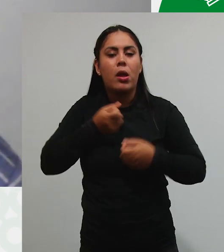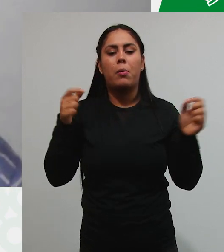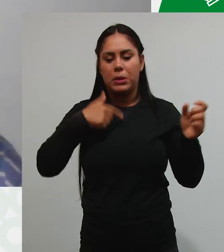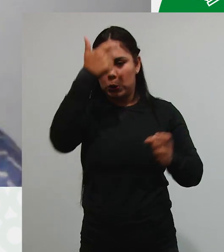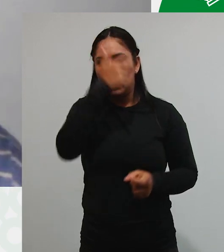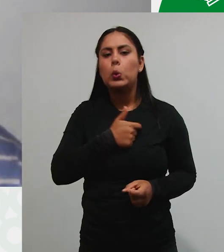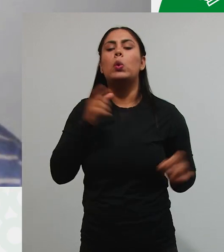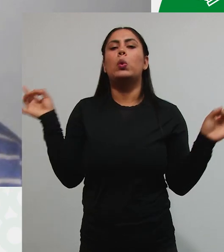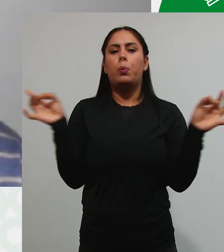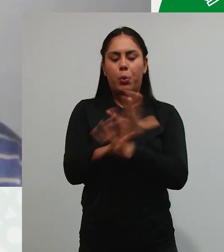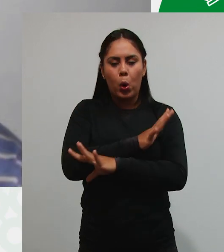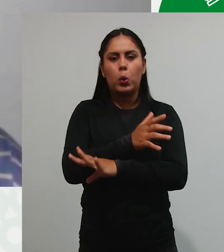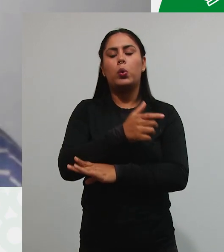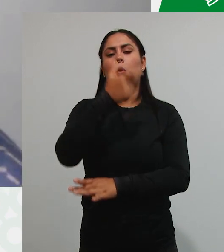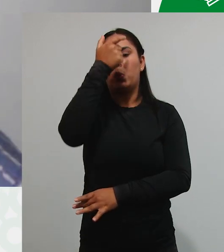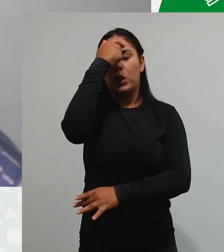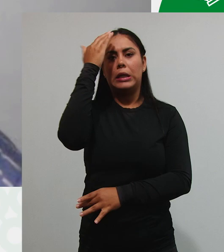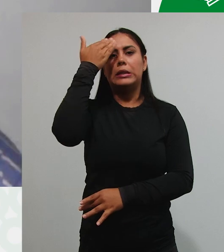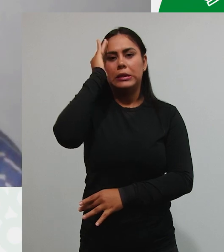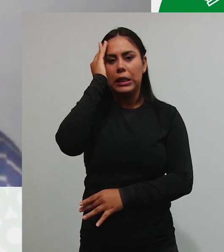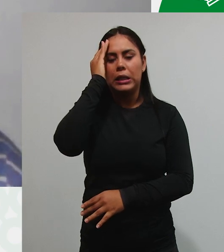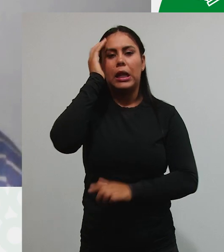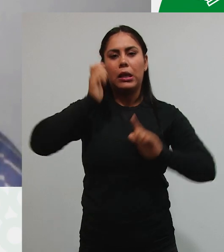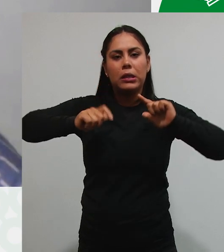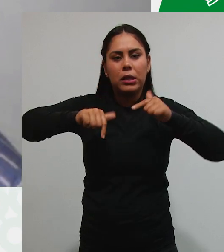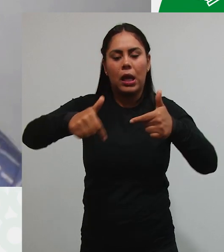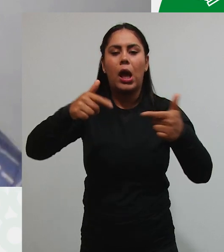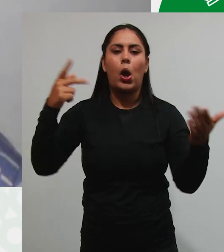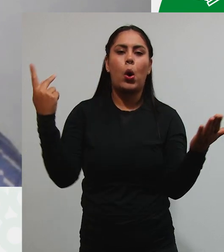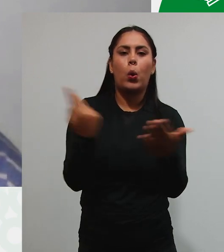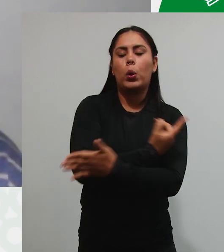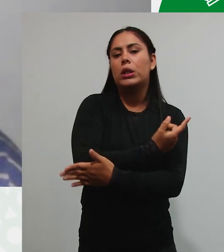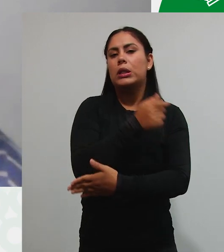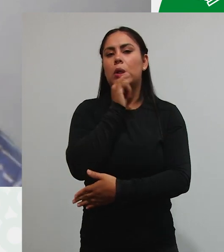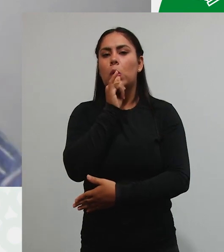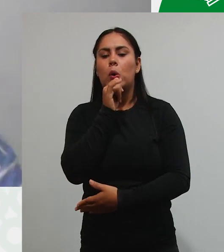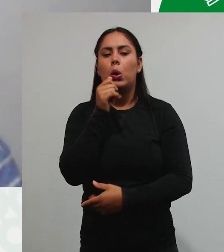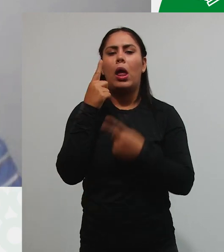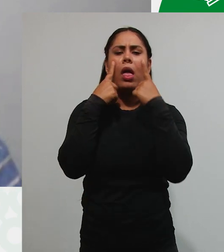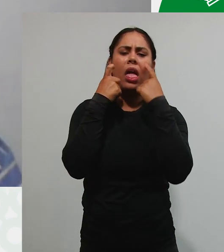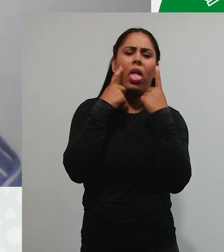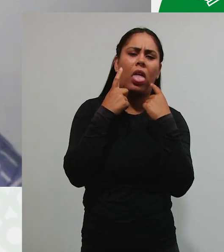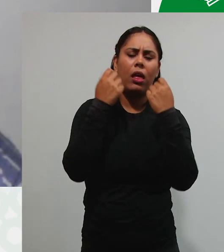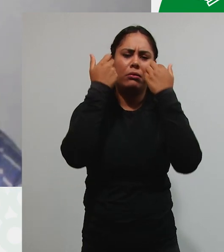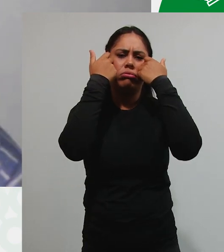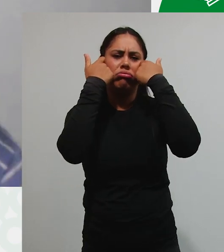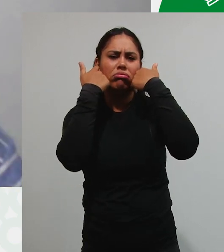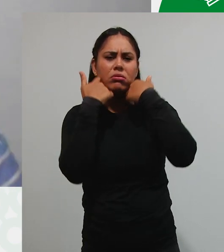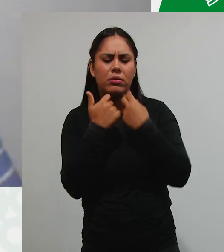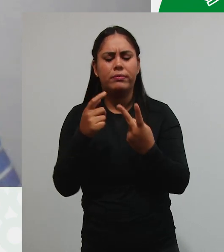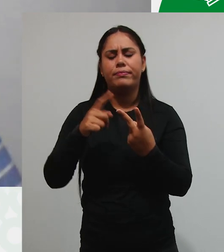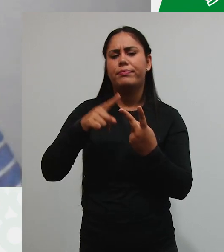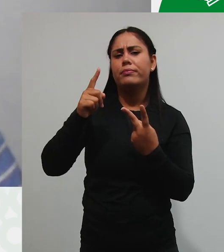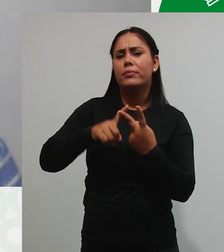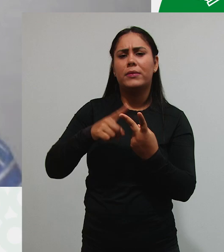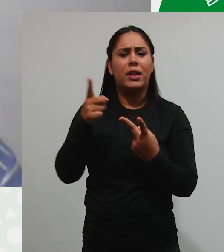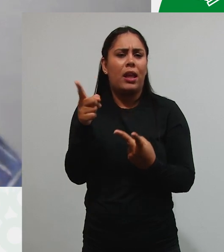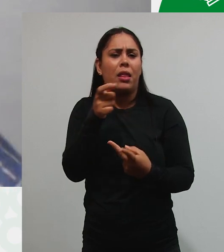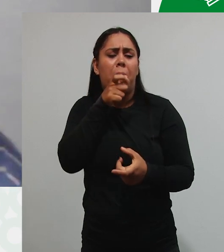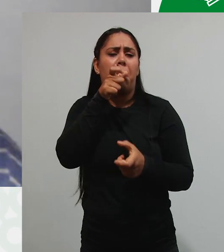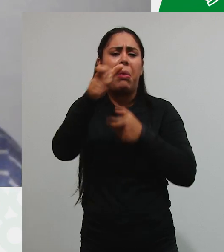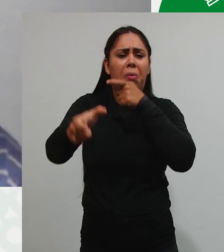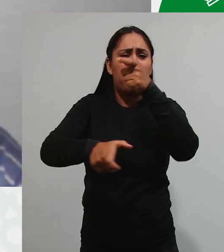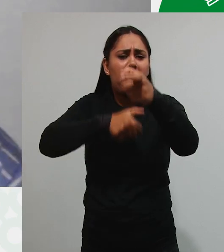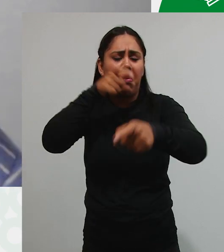momento. Eu tenho que estar pronto para entender essas manifestações, que acontecem através de um choro, que